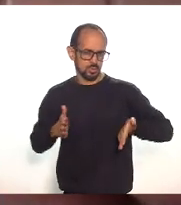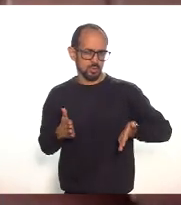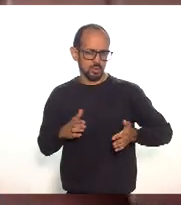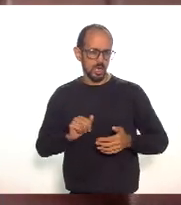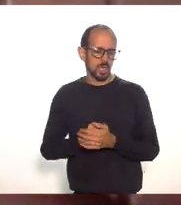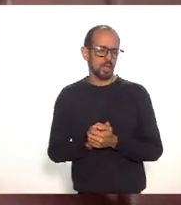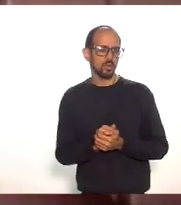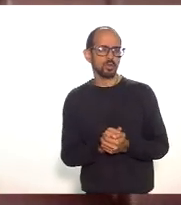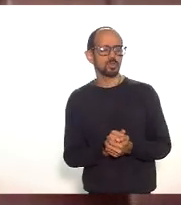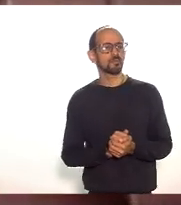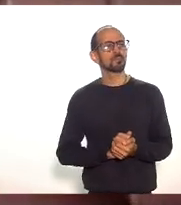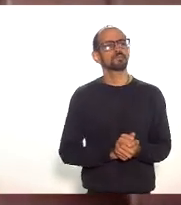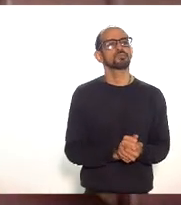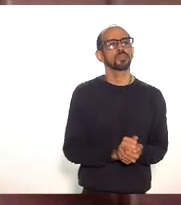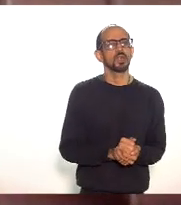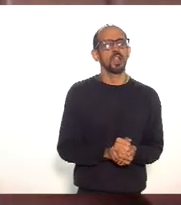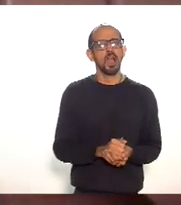tenta